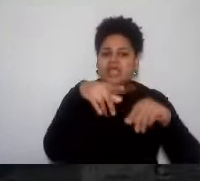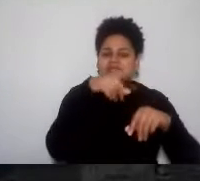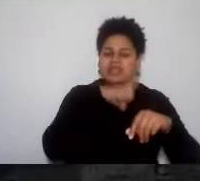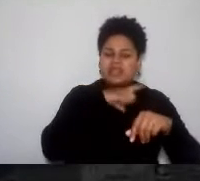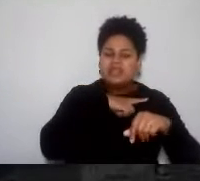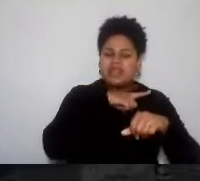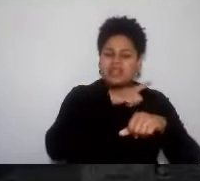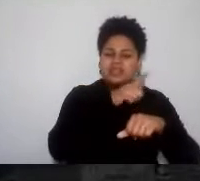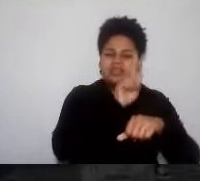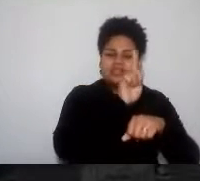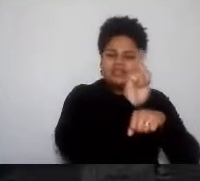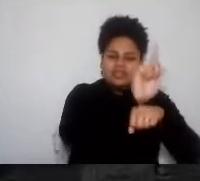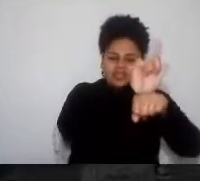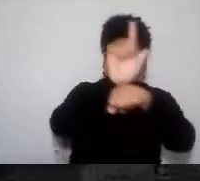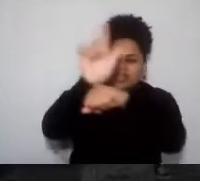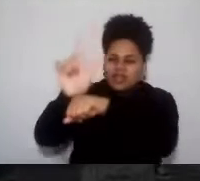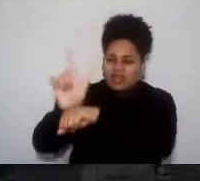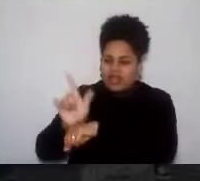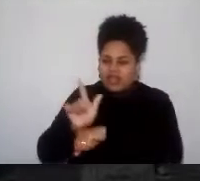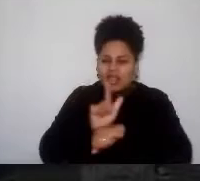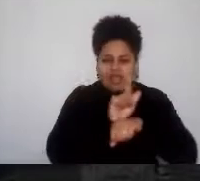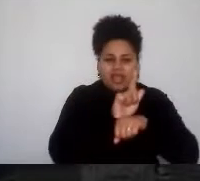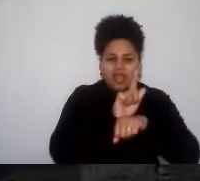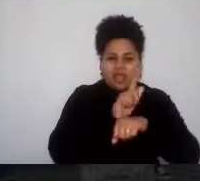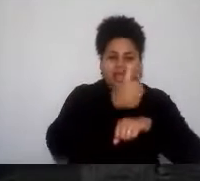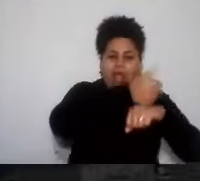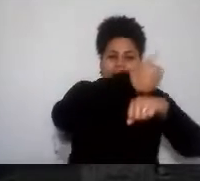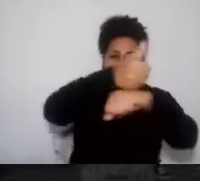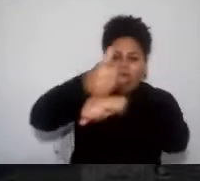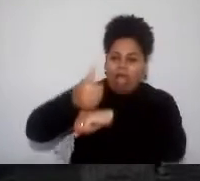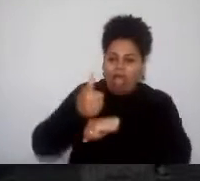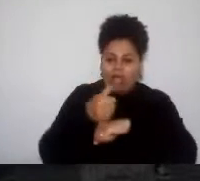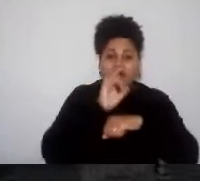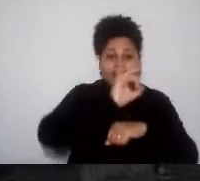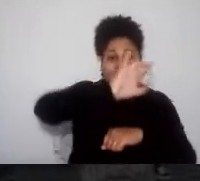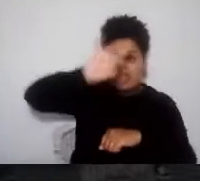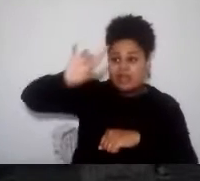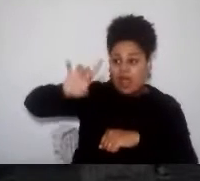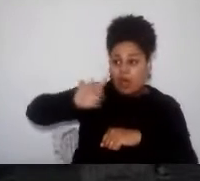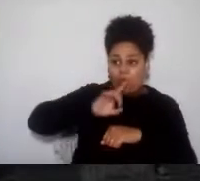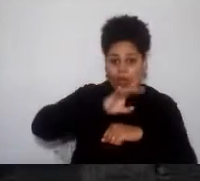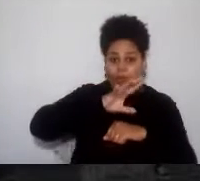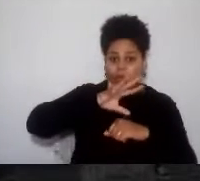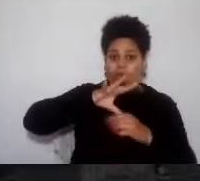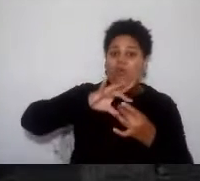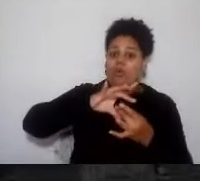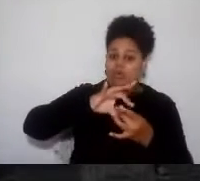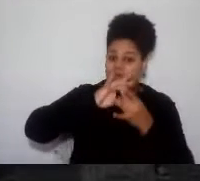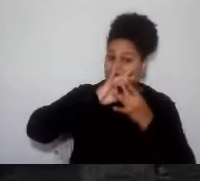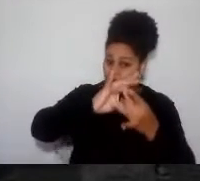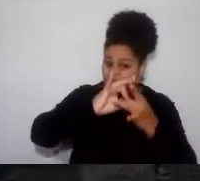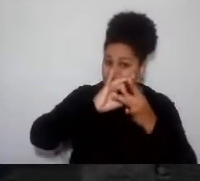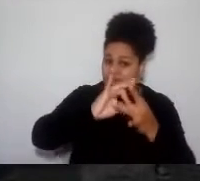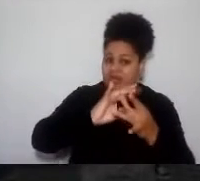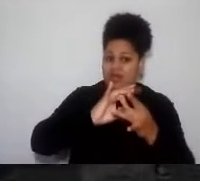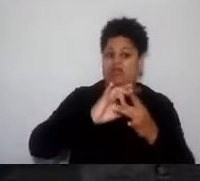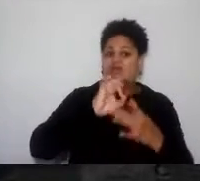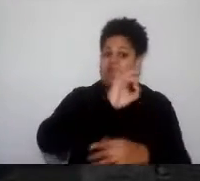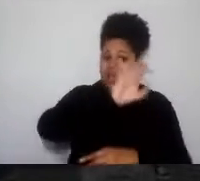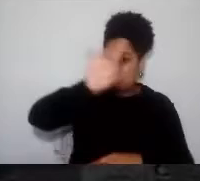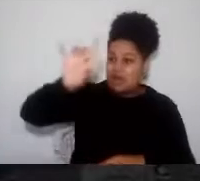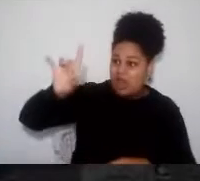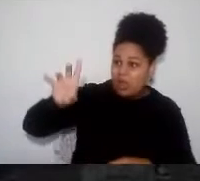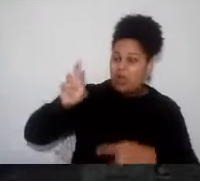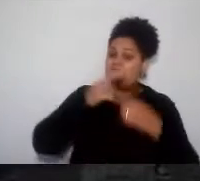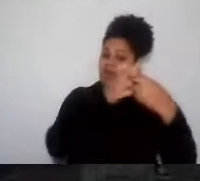diretoria, cada uma delas em torno de um dirigente responsável, de peso,